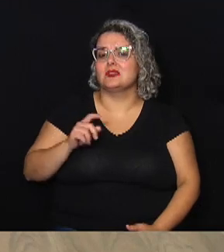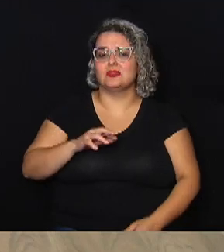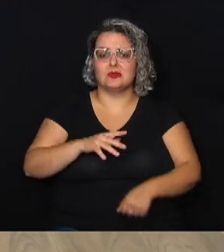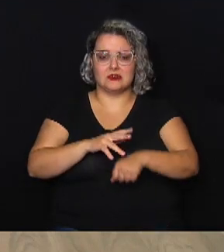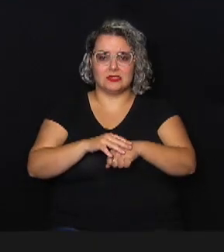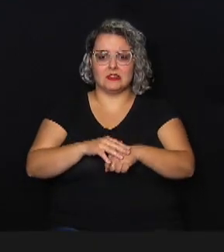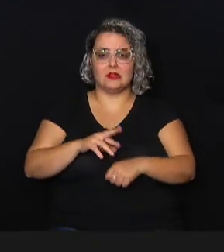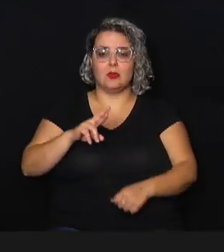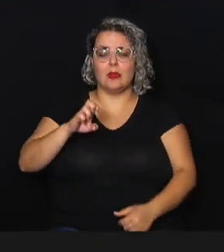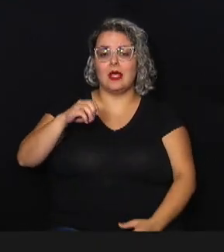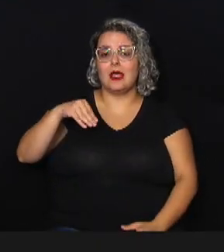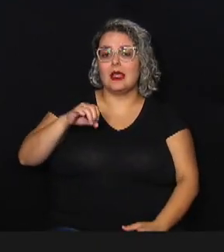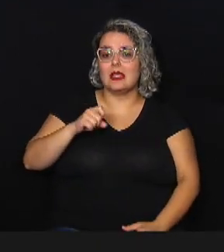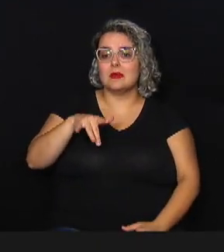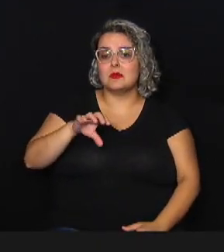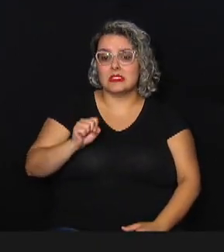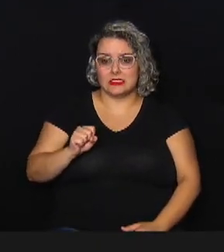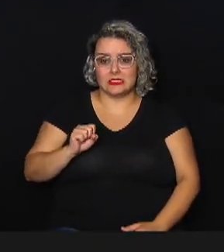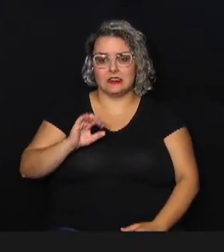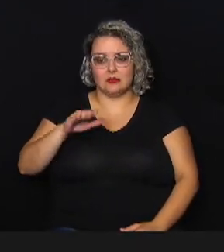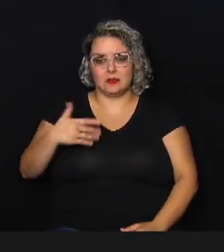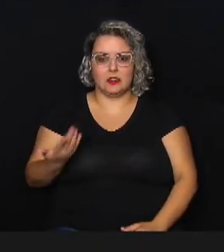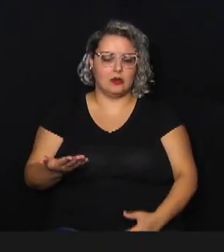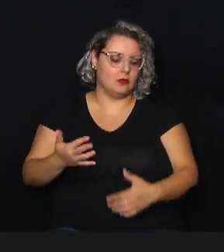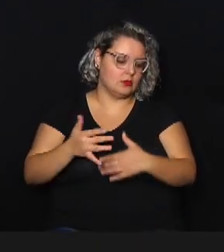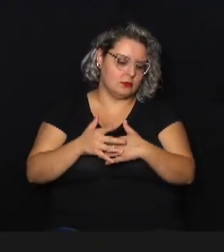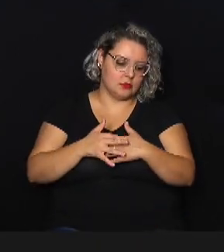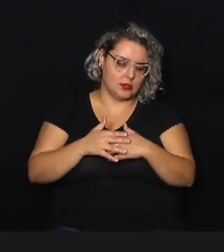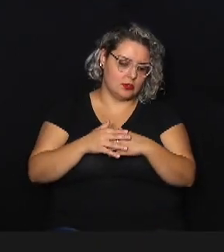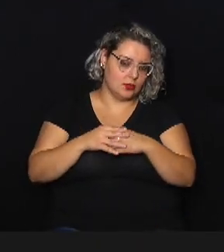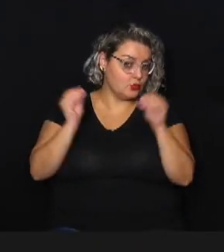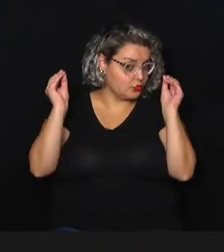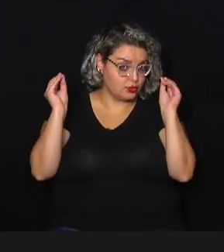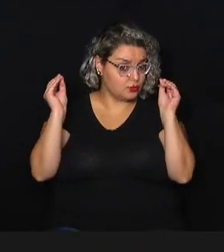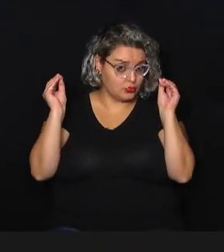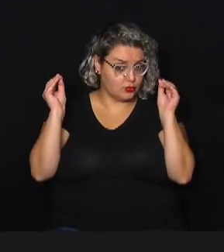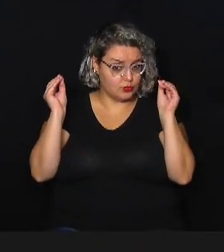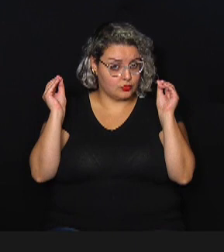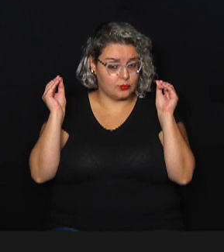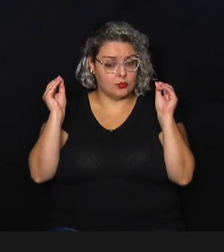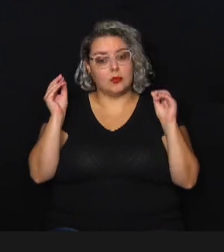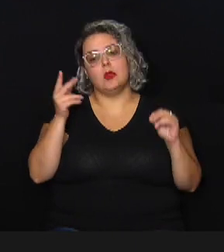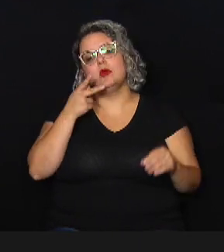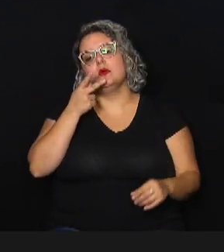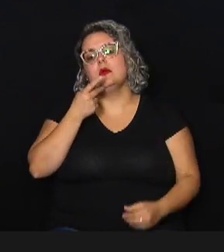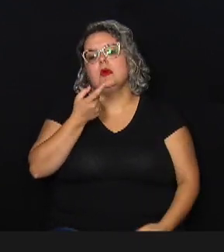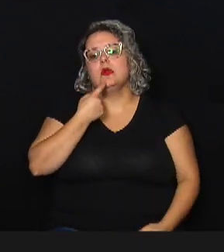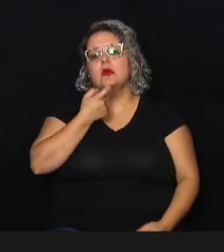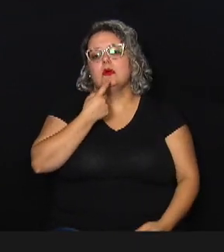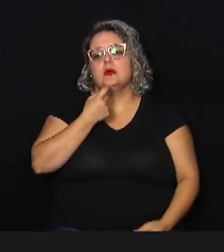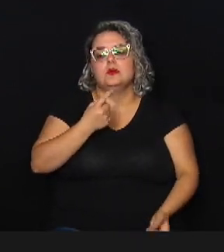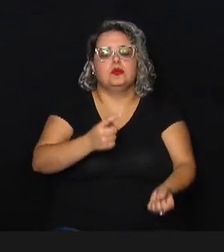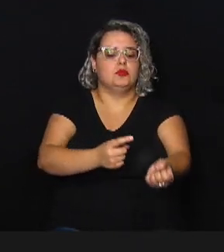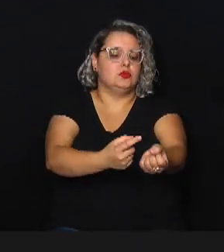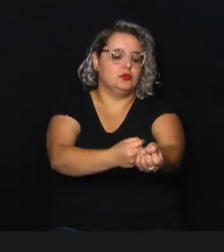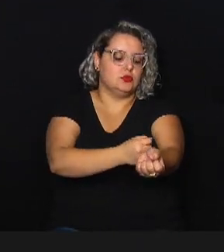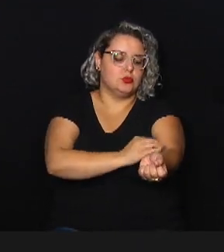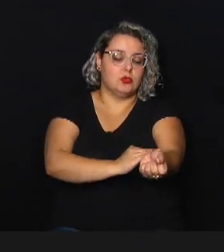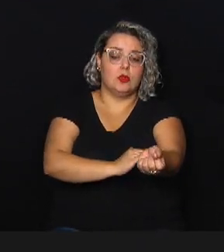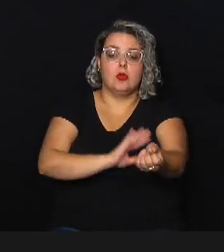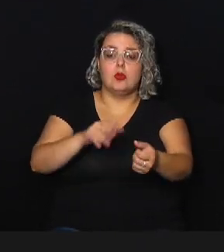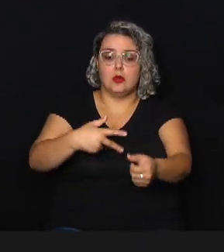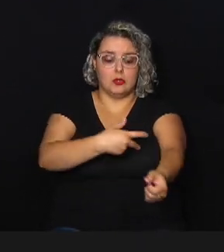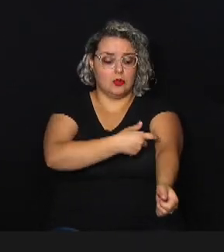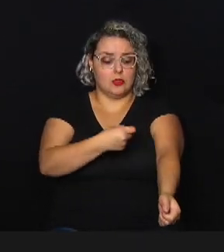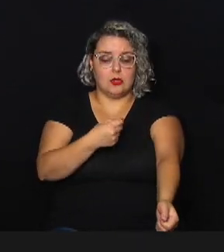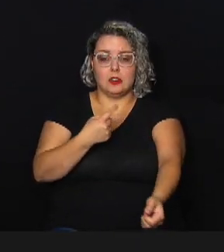A remissão é quando a doença some. Tá? Então, a gente fala que é uma leucemia em remissão quando a gente faz o exame da